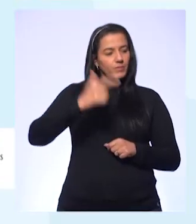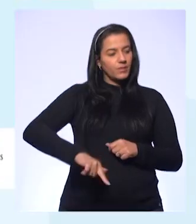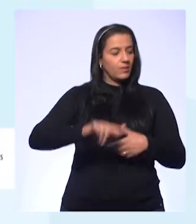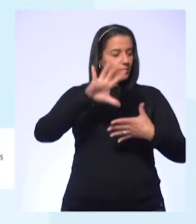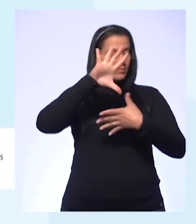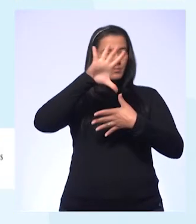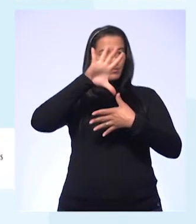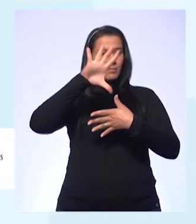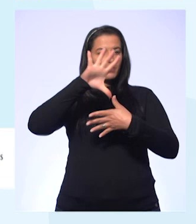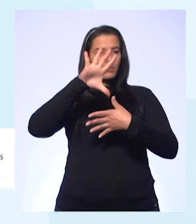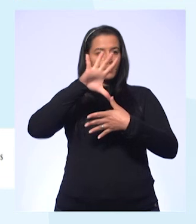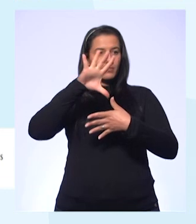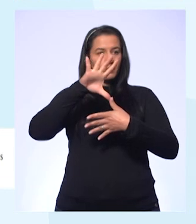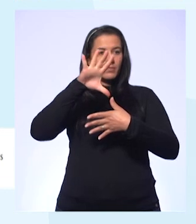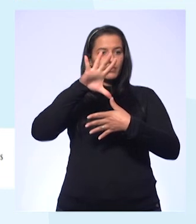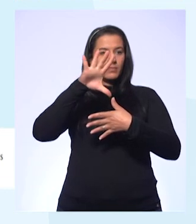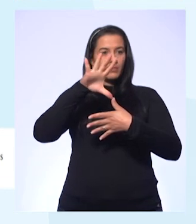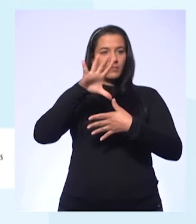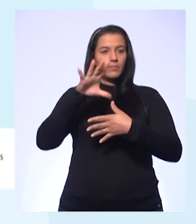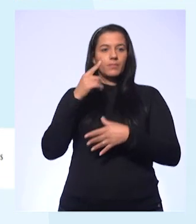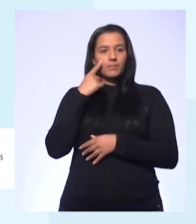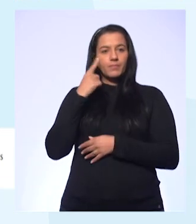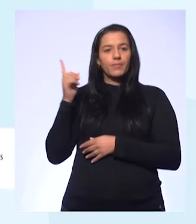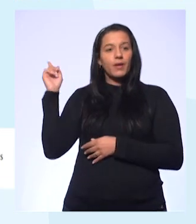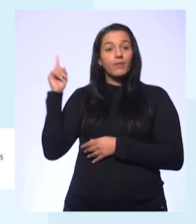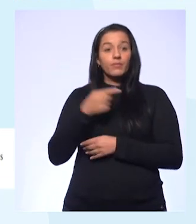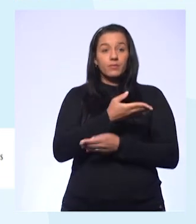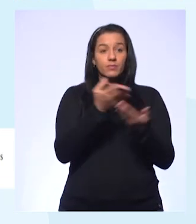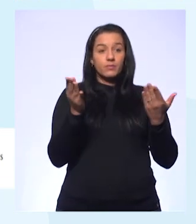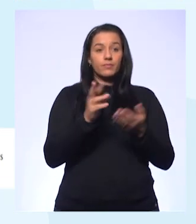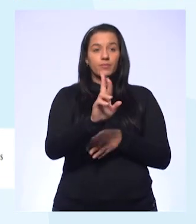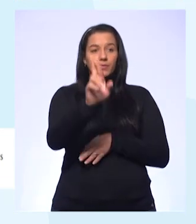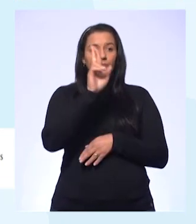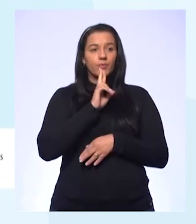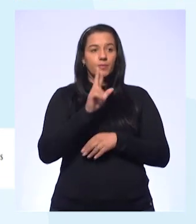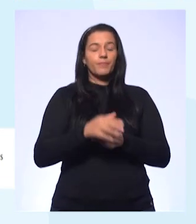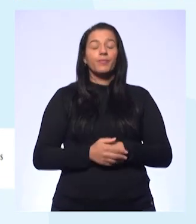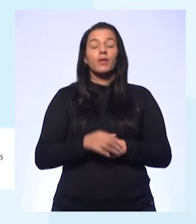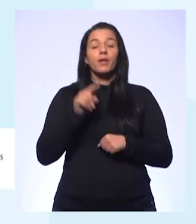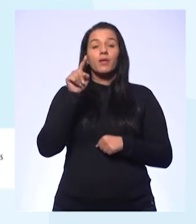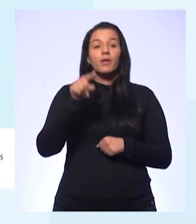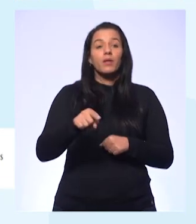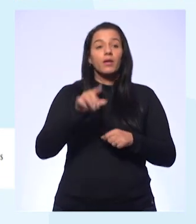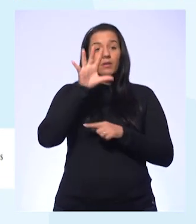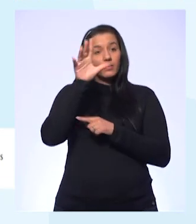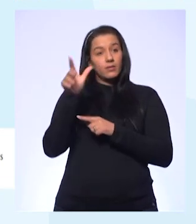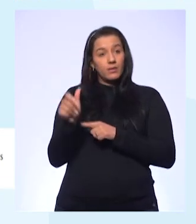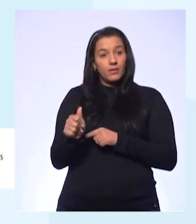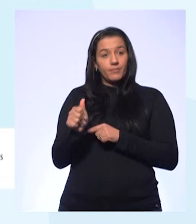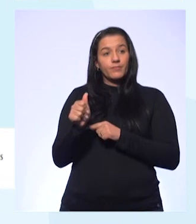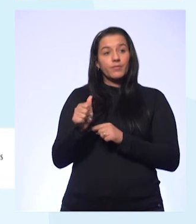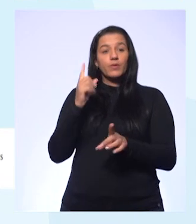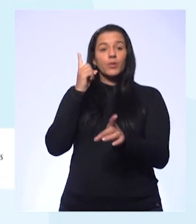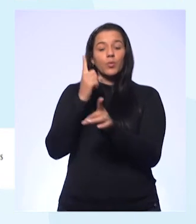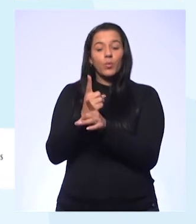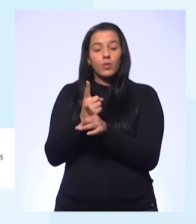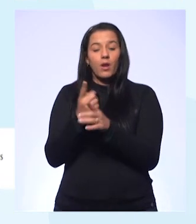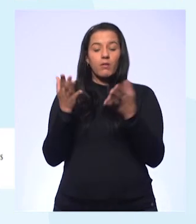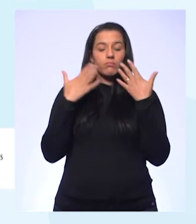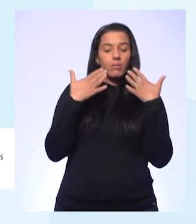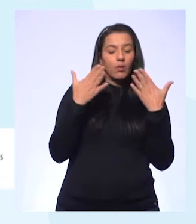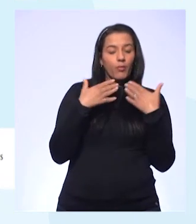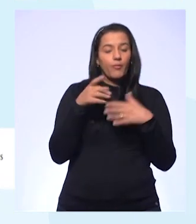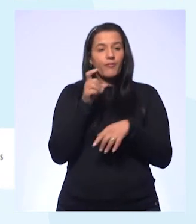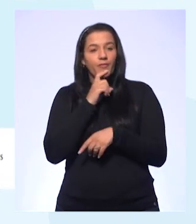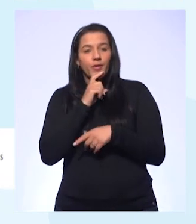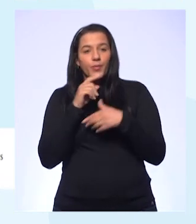na tela para vocês e vocês vão responder essa questão. Que climas podemos encontrar no continente africano? Então